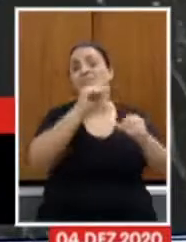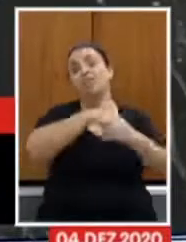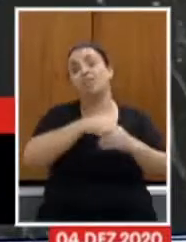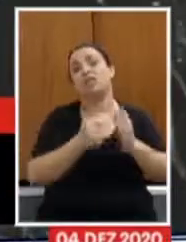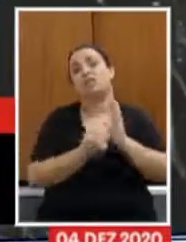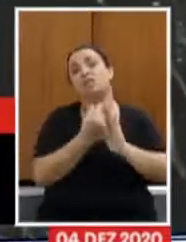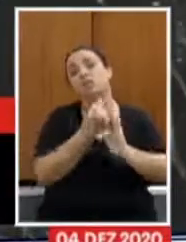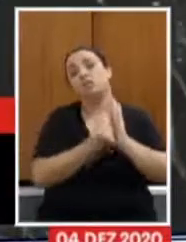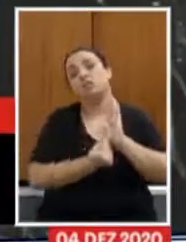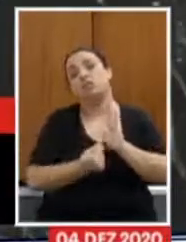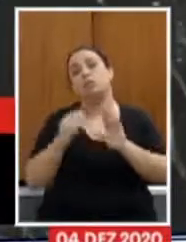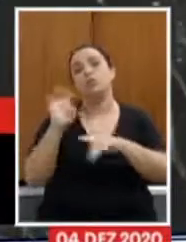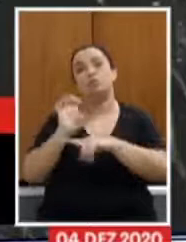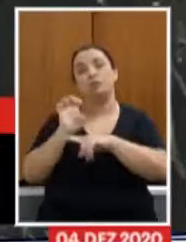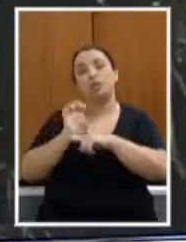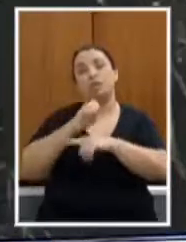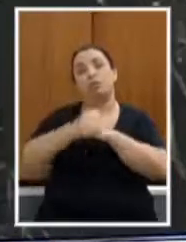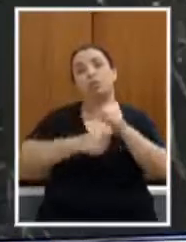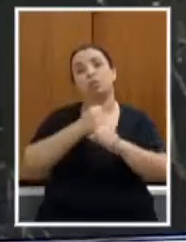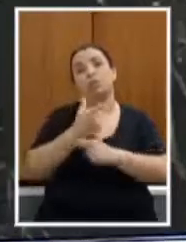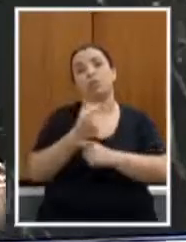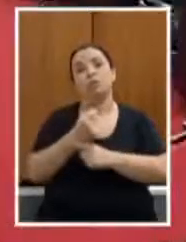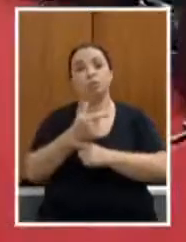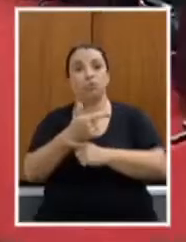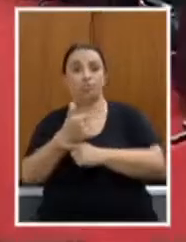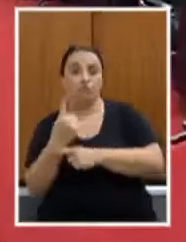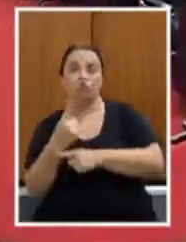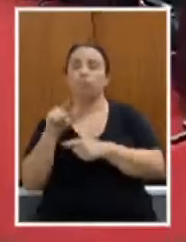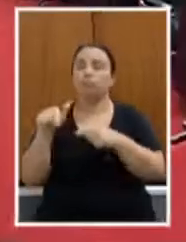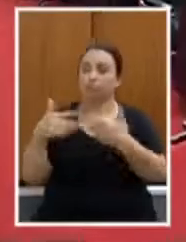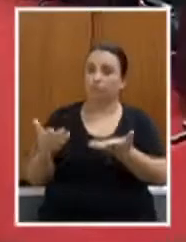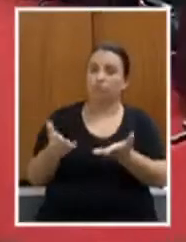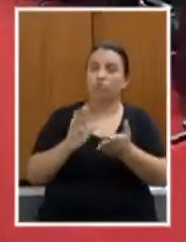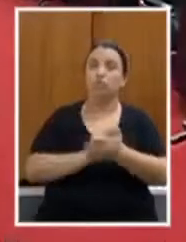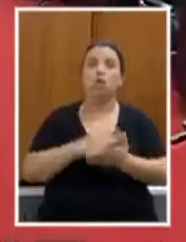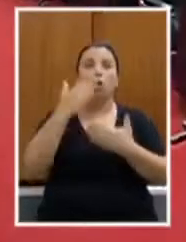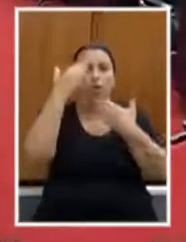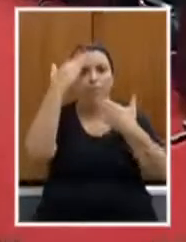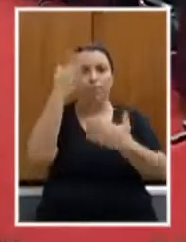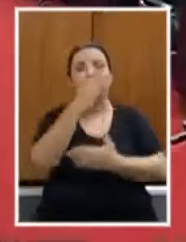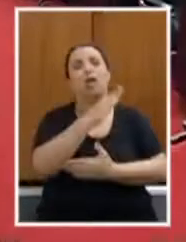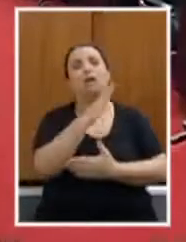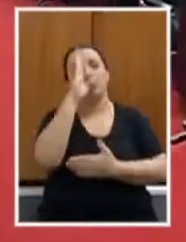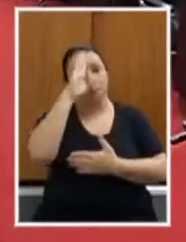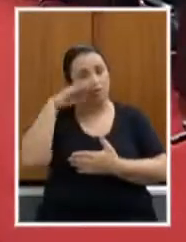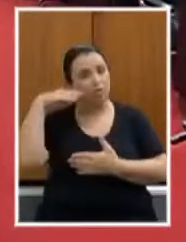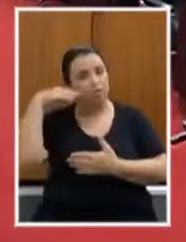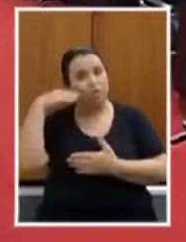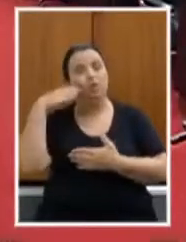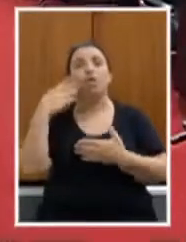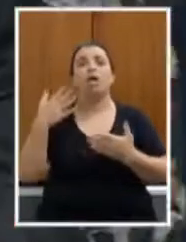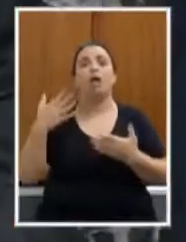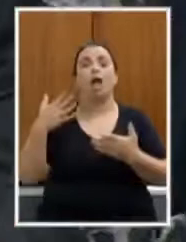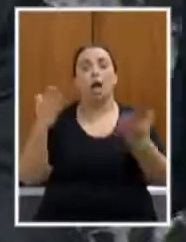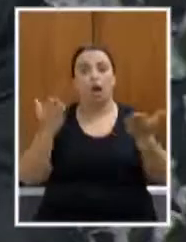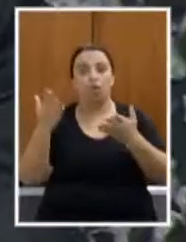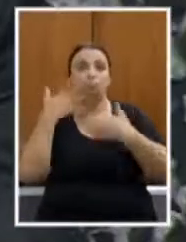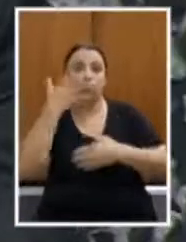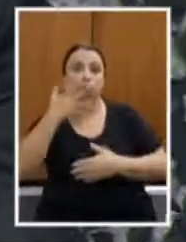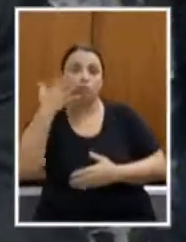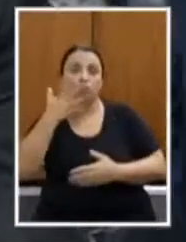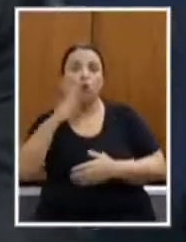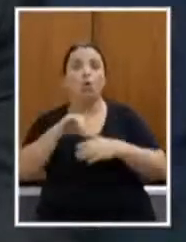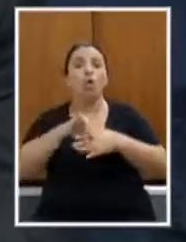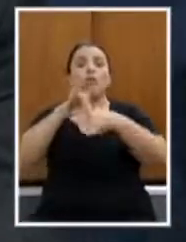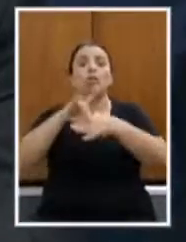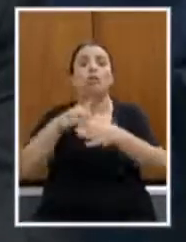para 2021. É isso, presidente. Obrigada. Muito obrigado, deputada Beatriz Cerqueira. Com a palavra, o líder do governo, deputado Raul